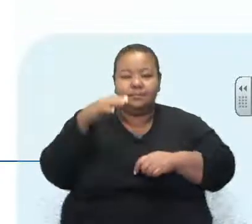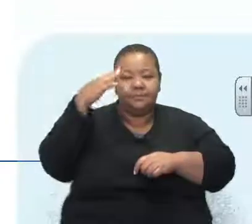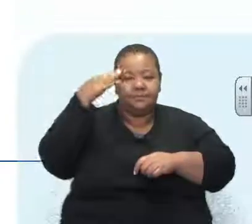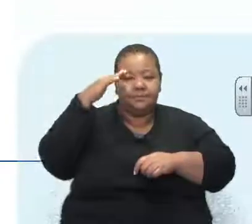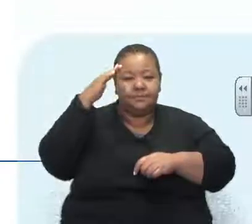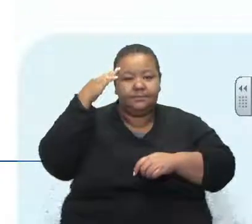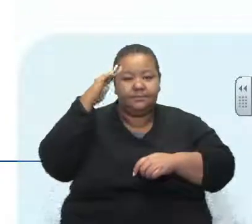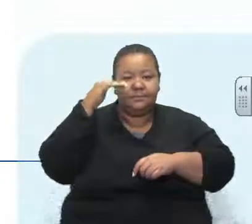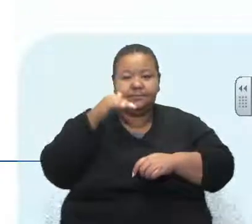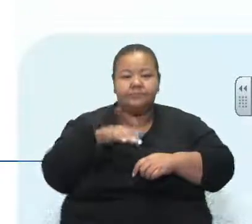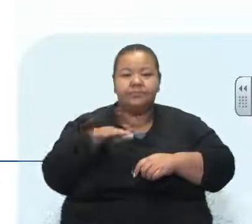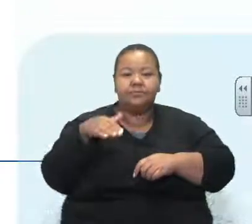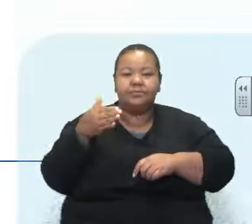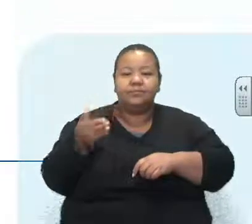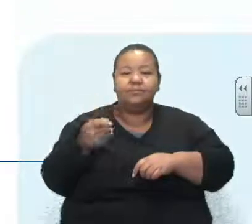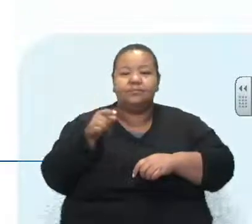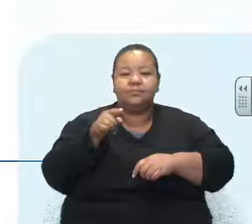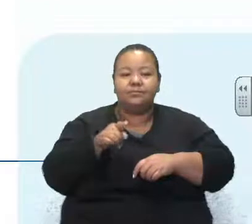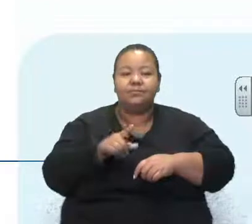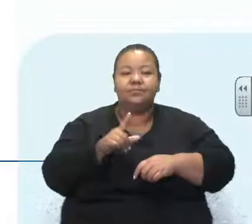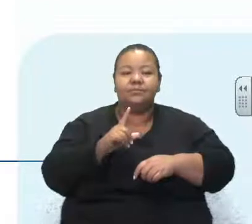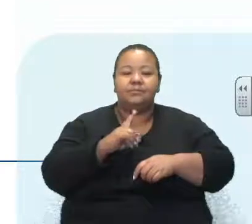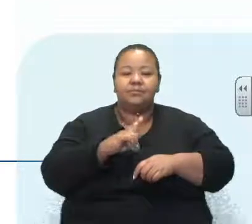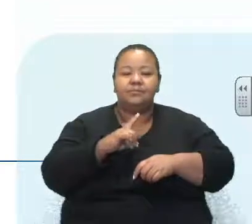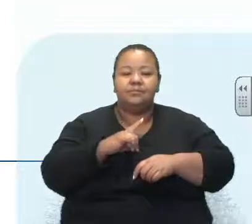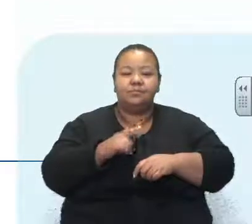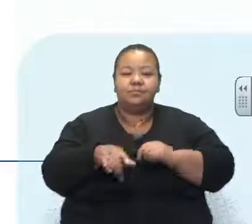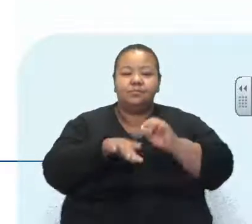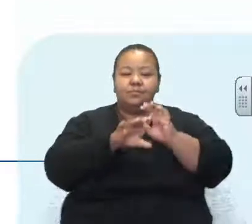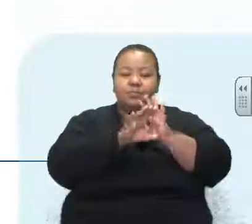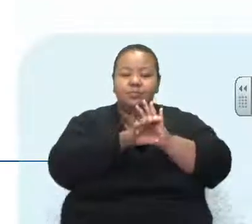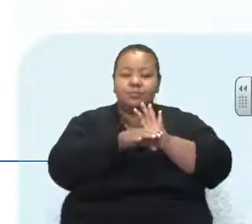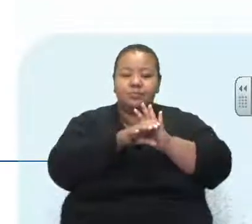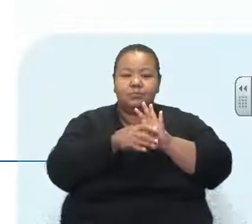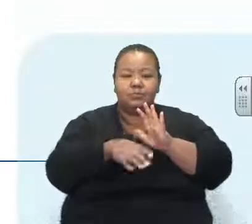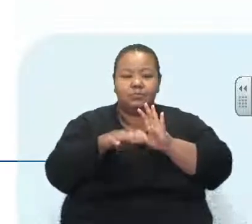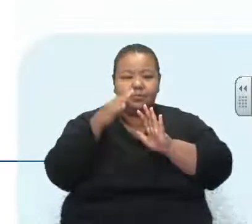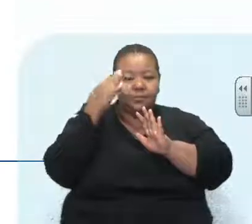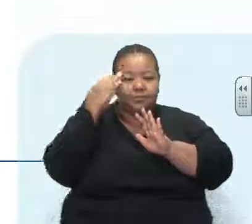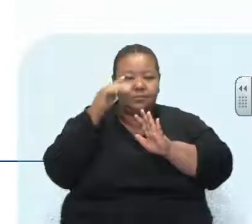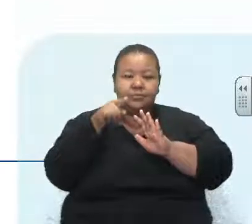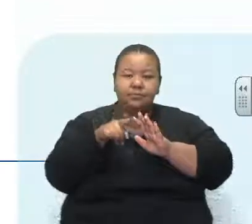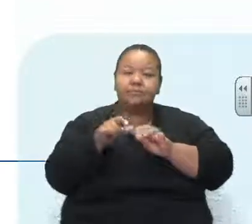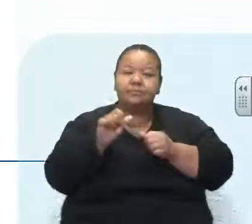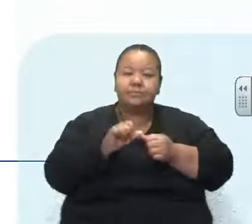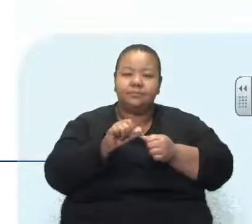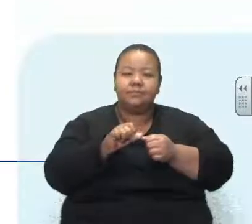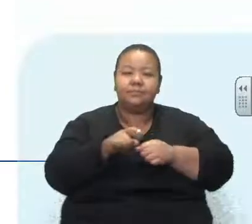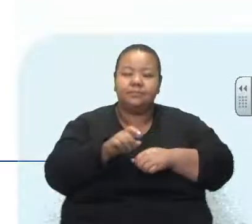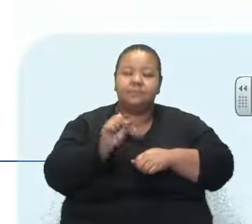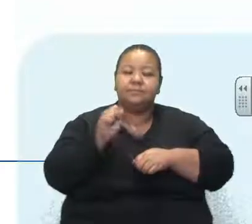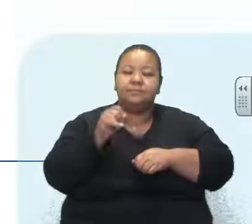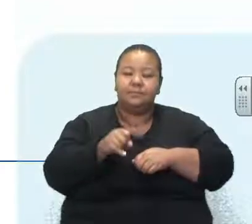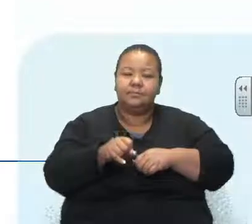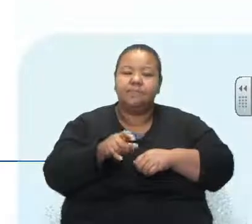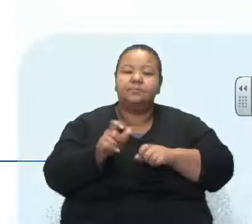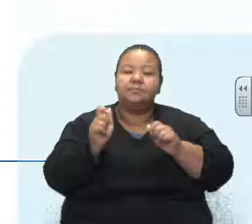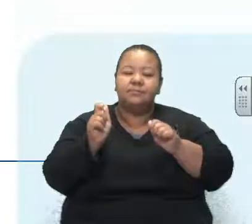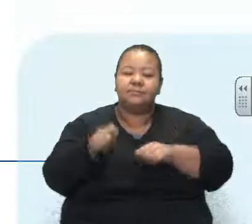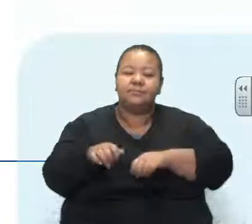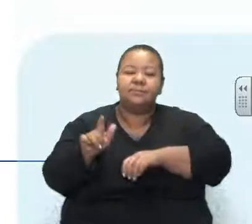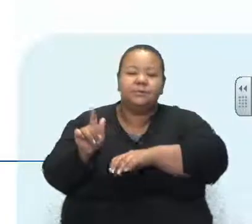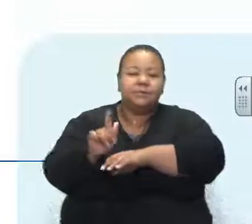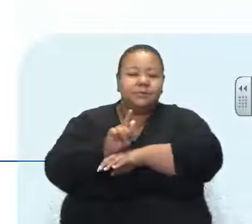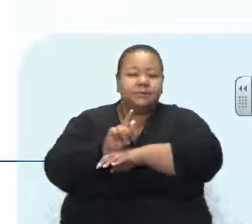entender. A partir do momento que você tem a definição, você tem um conceito, você entende o que você está fazendo, aí sim é capaz de você